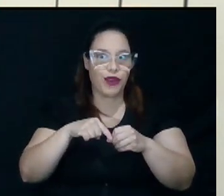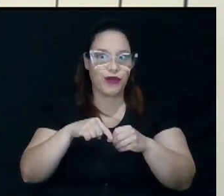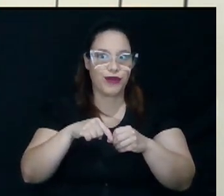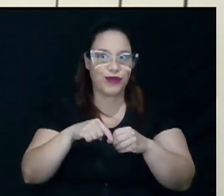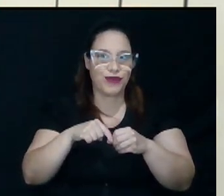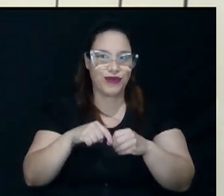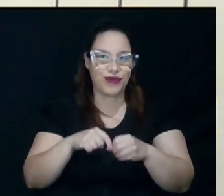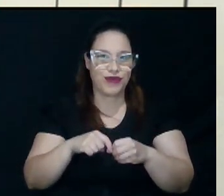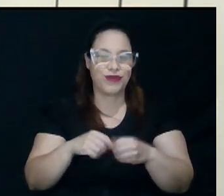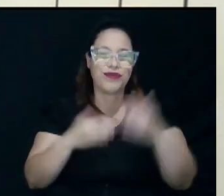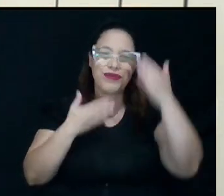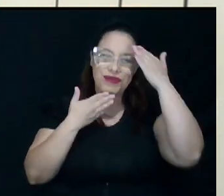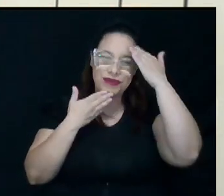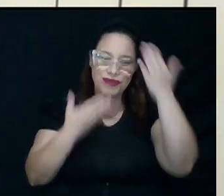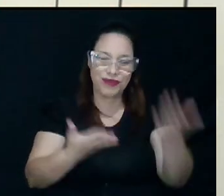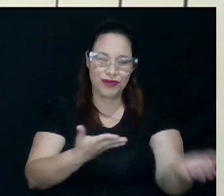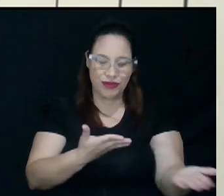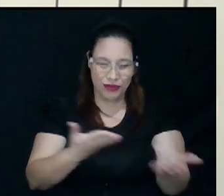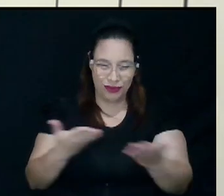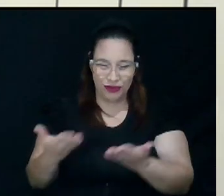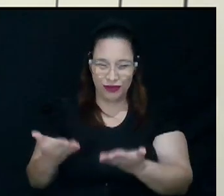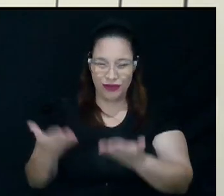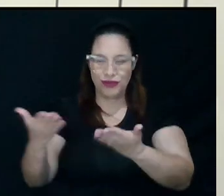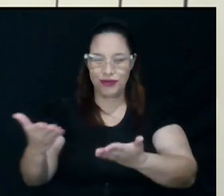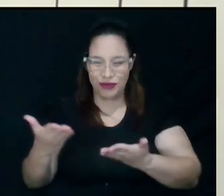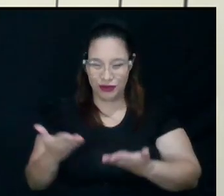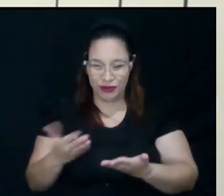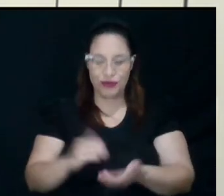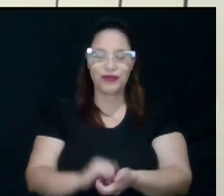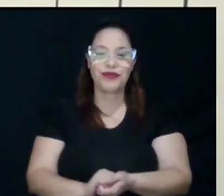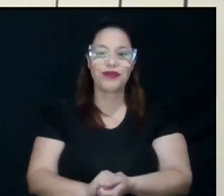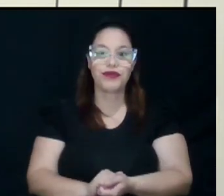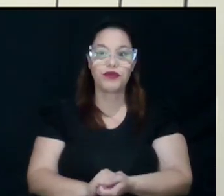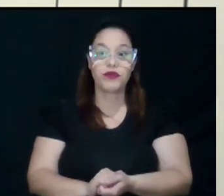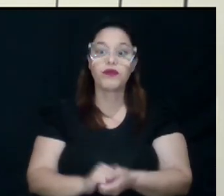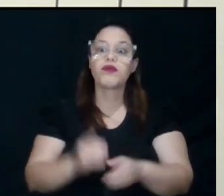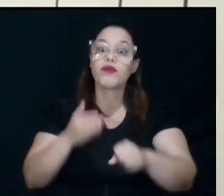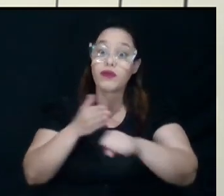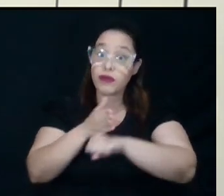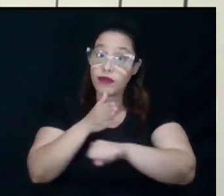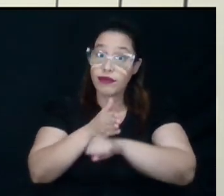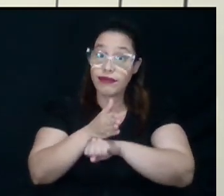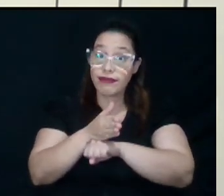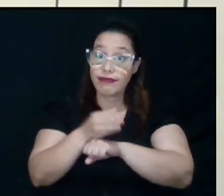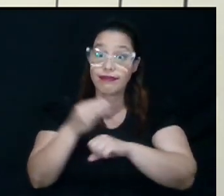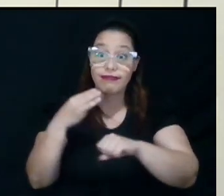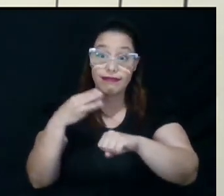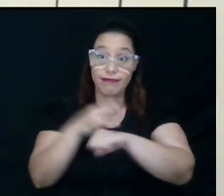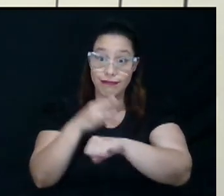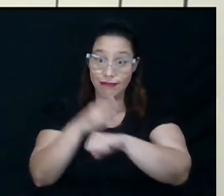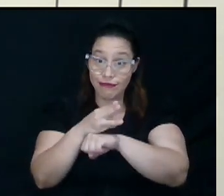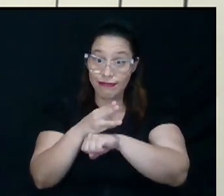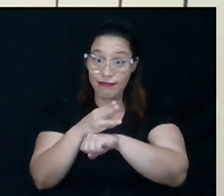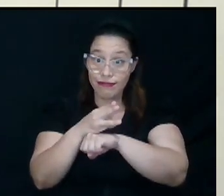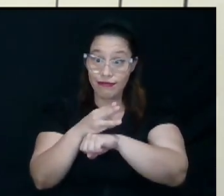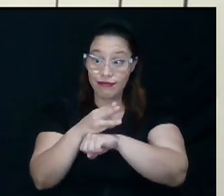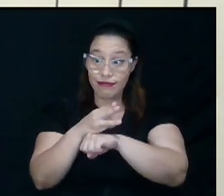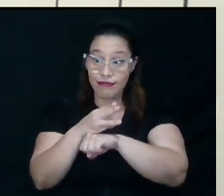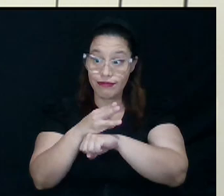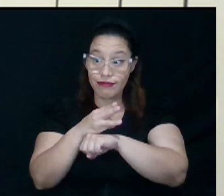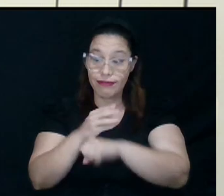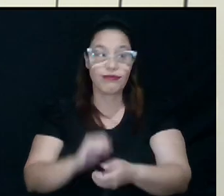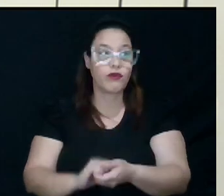sua companhia, pela sua audiência. E você pode participar, enviar a sua mensagem com um elogio, com uma